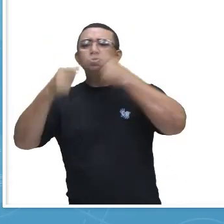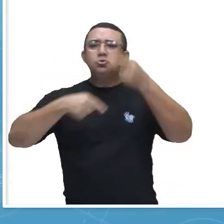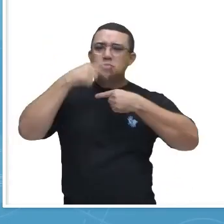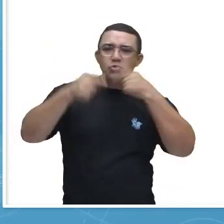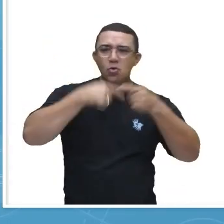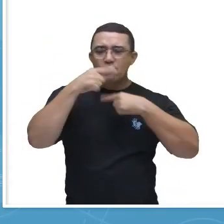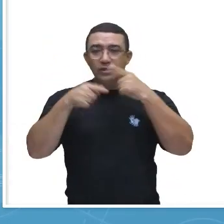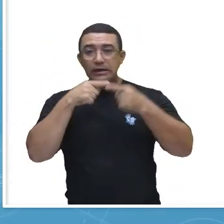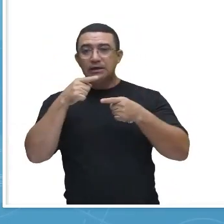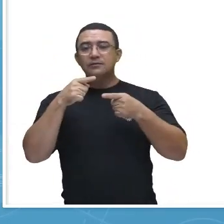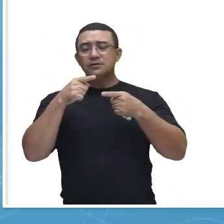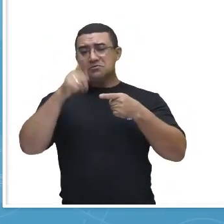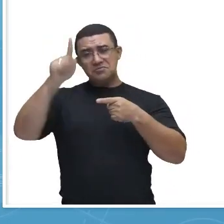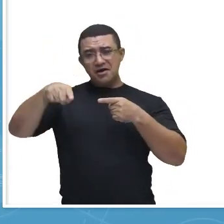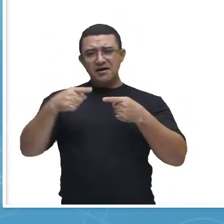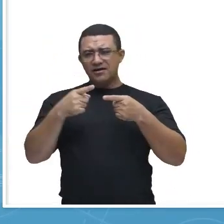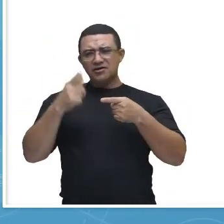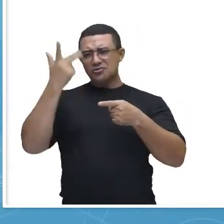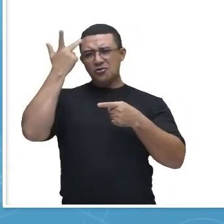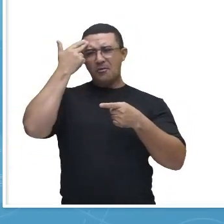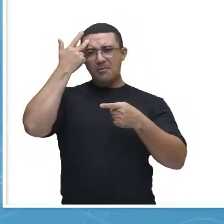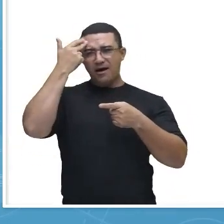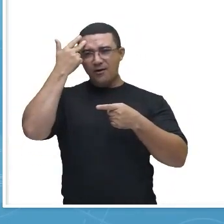dúvidas realmente, tá?